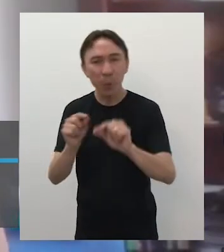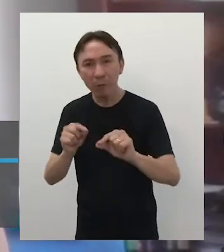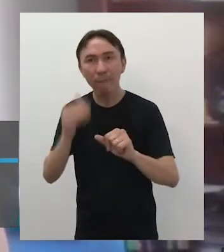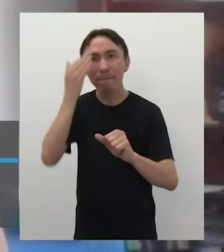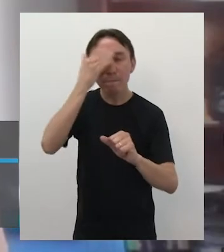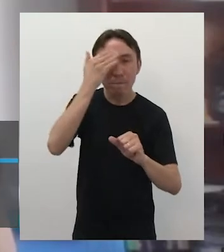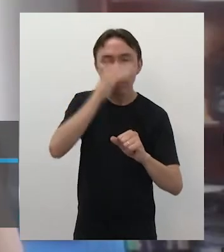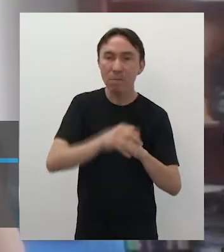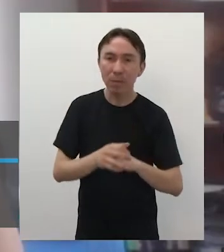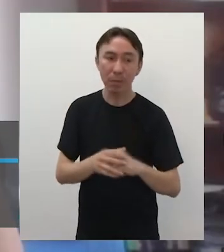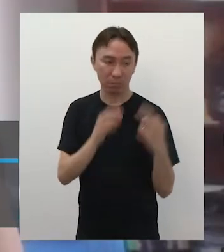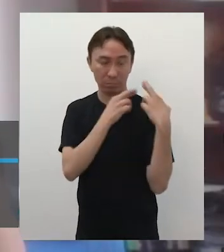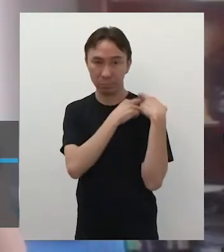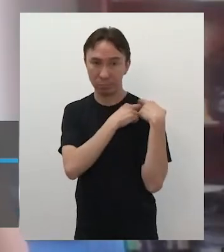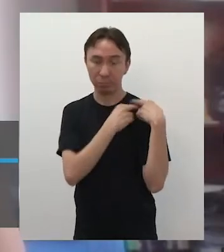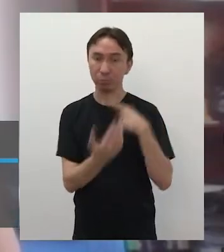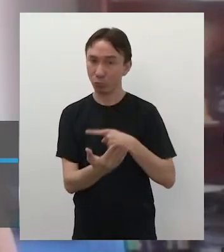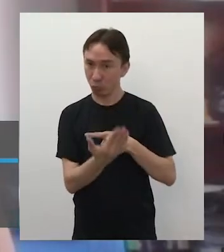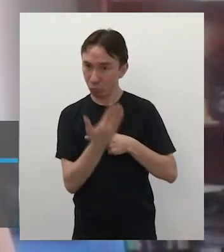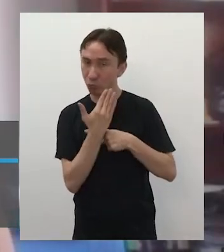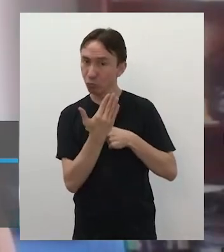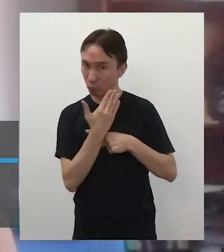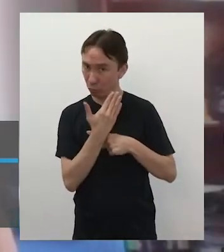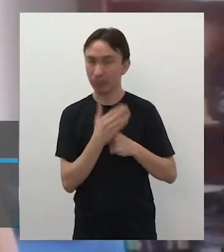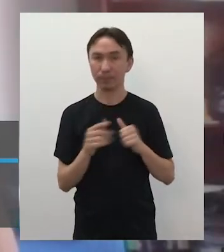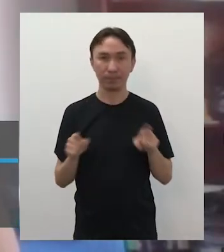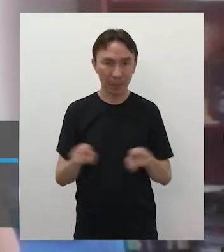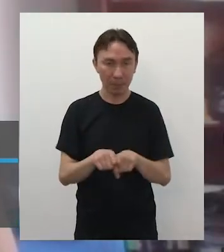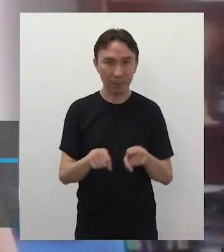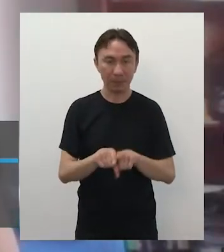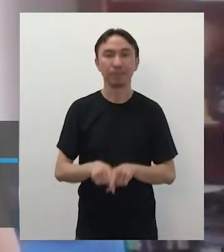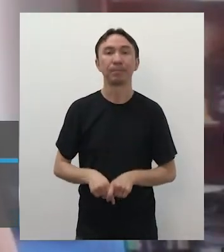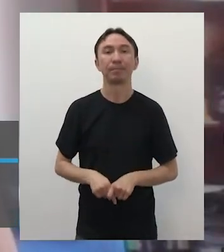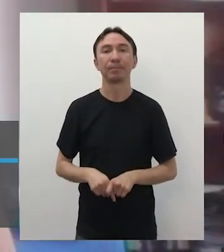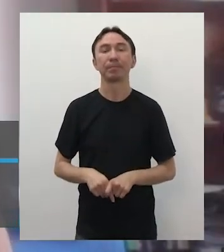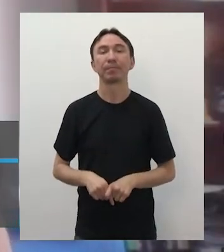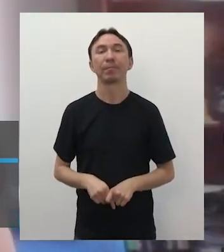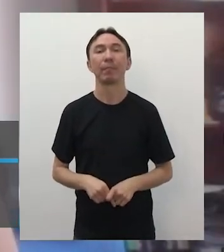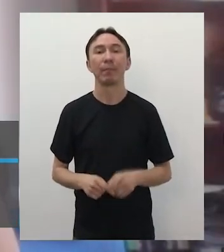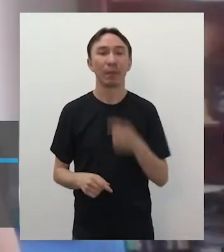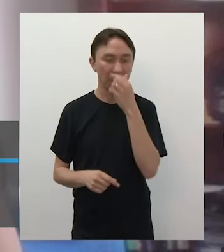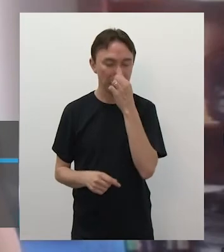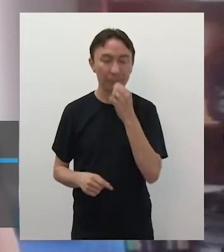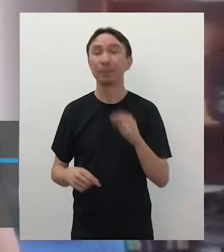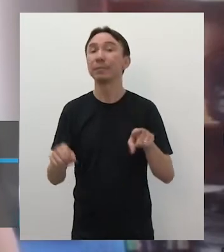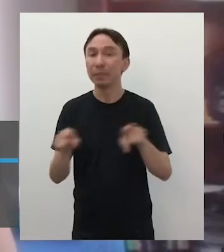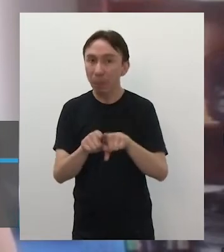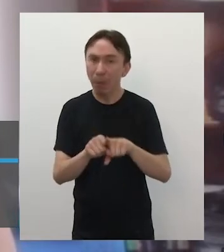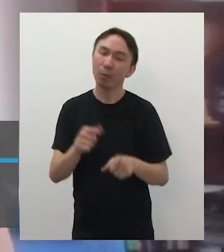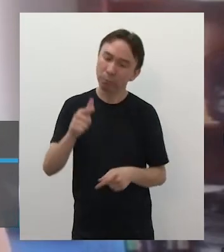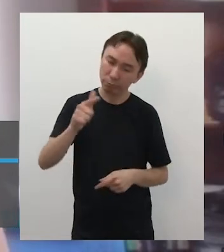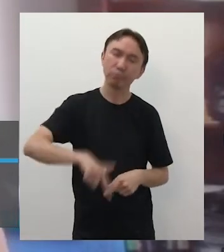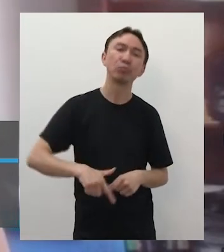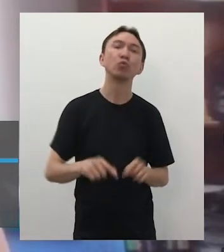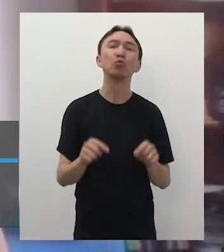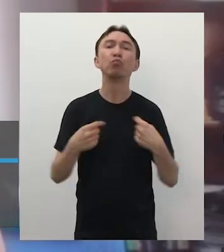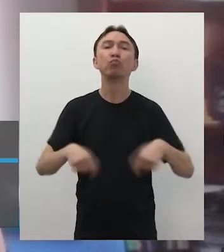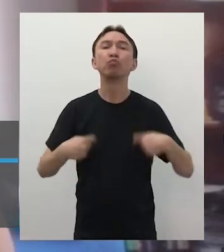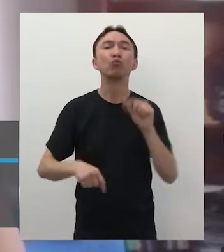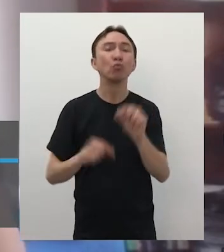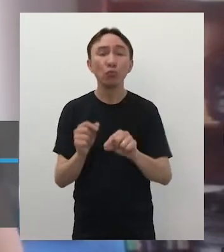na minha frente. Eu também preciso inibir outros pensamentos, outras coisas que apareceram, porque